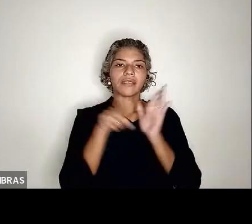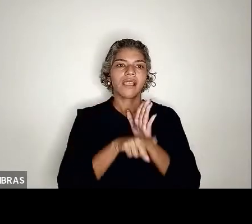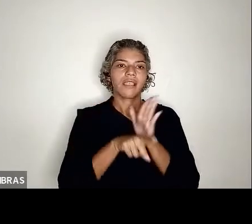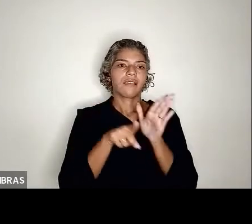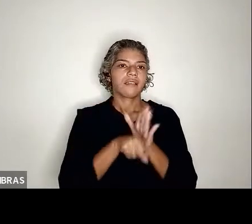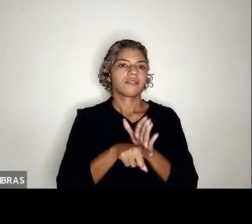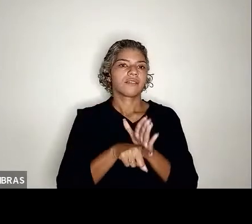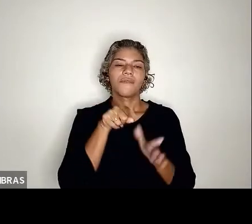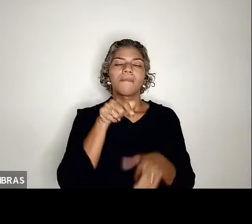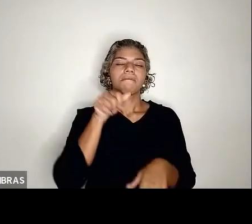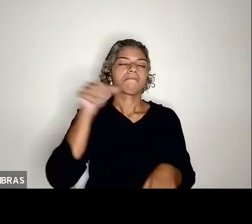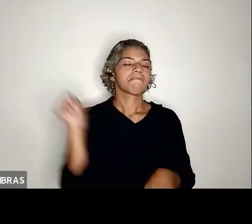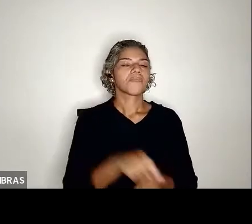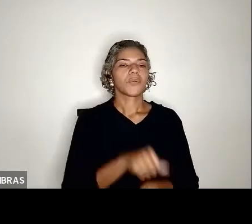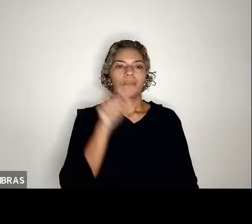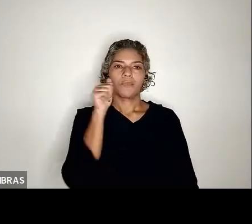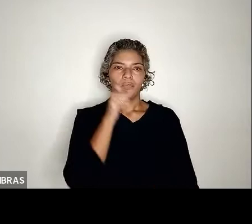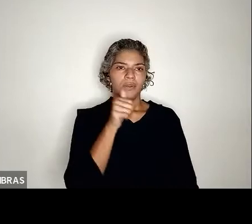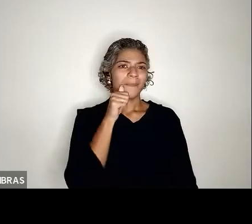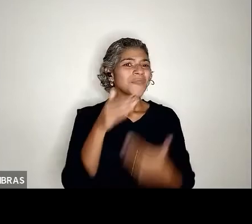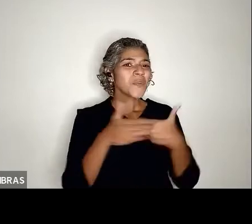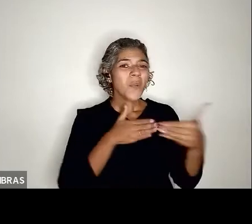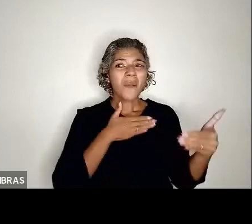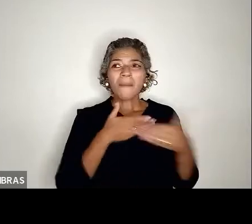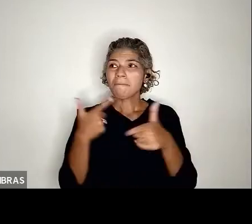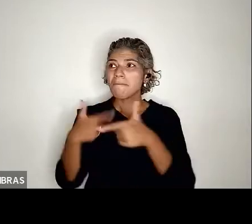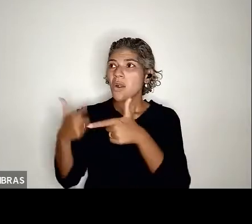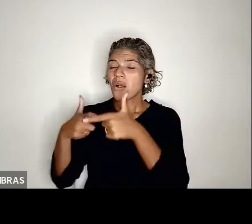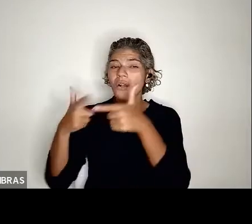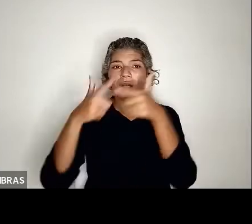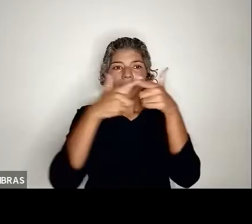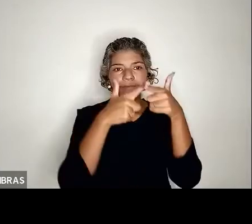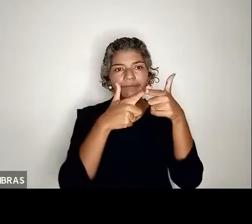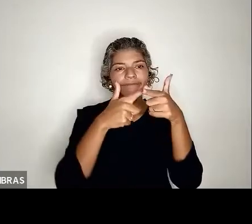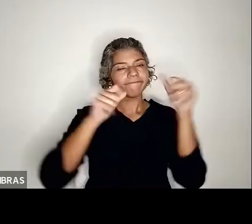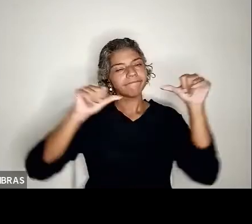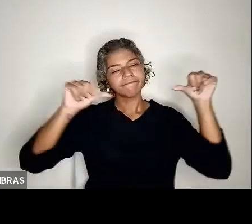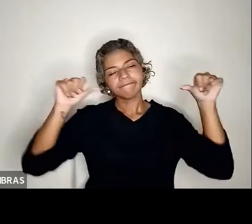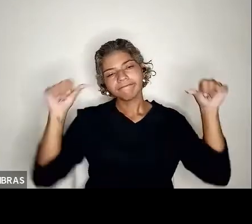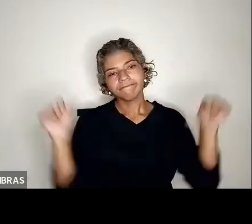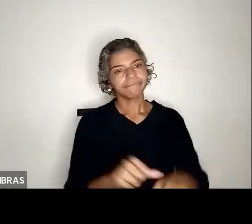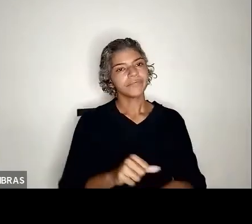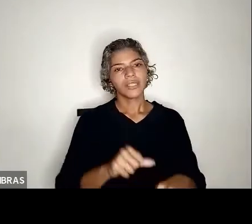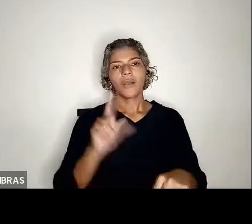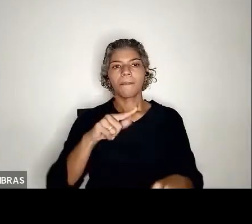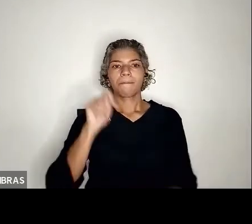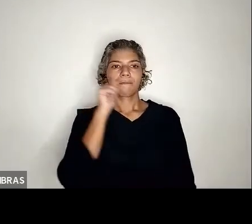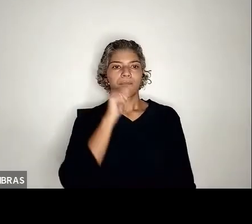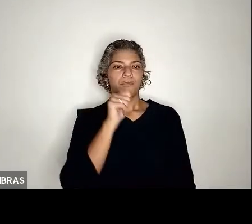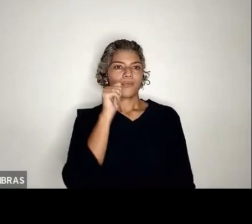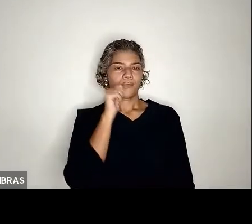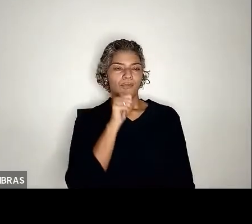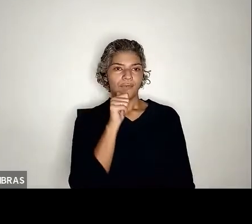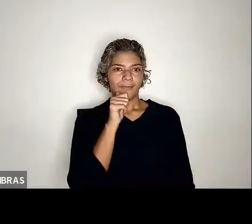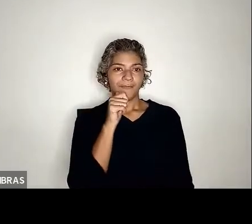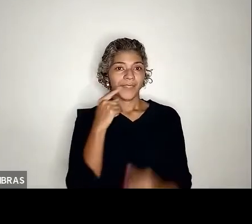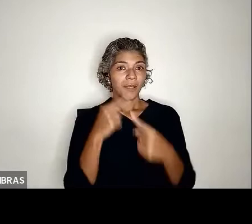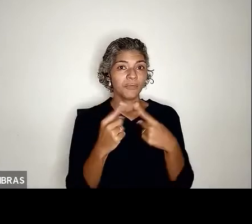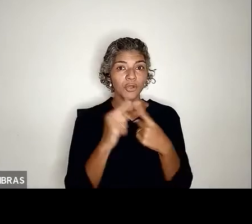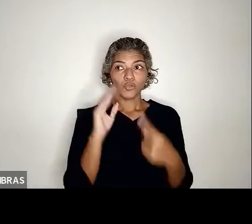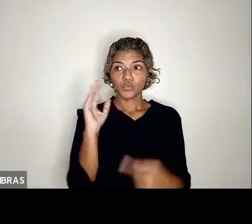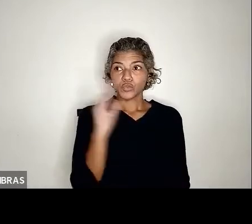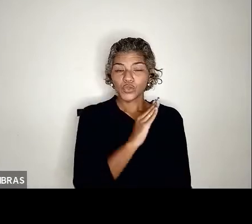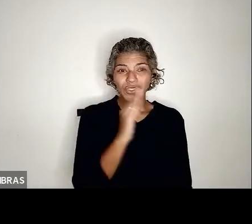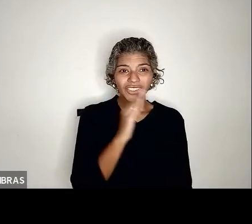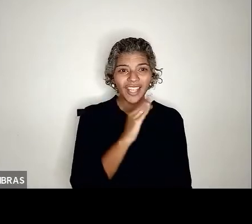mulheres, seja qualquer crise que for, né? Nesse caso, uma crise sanitária. Mas as urgências sociais atacam de forma muito significativa as